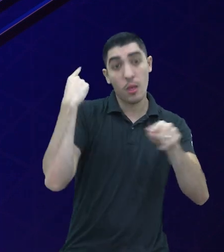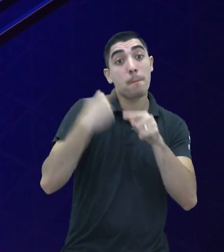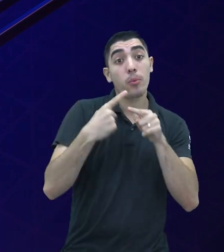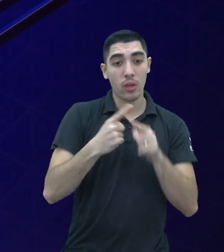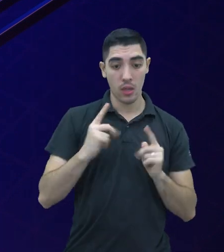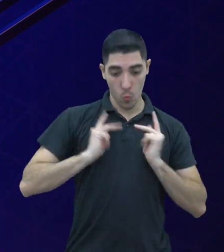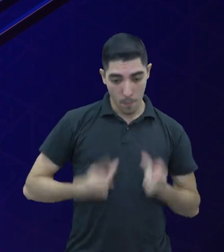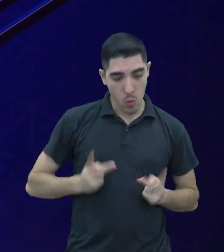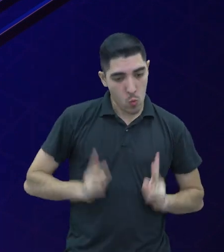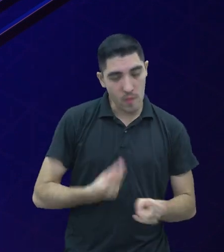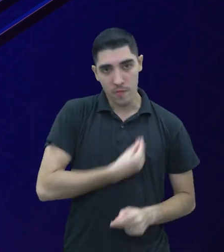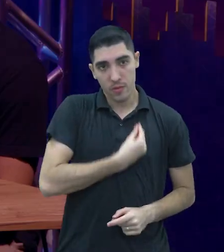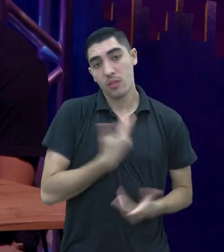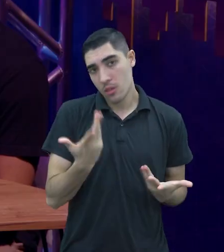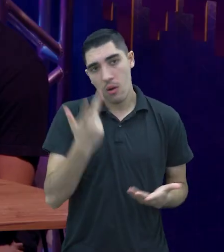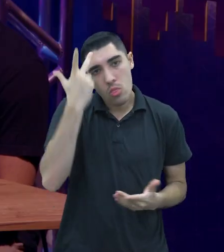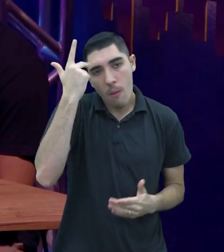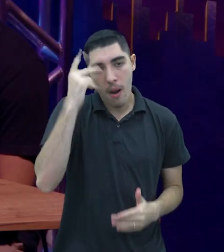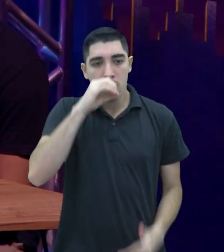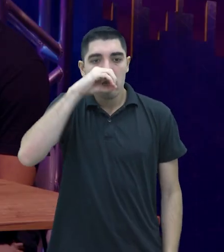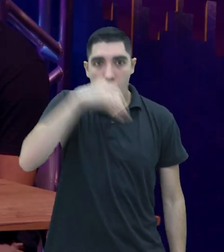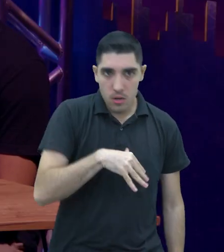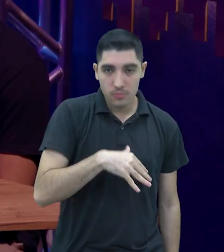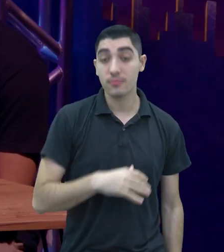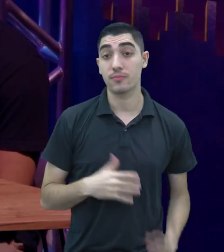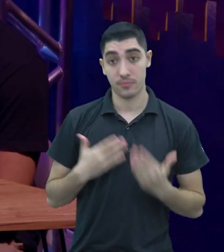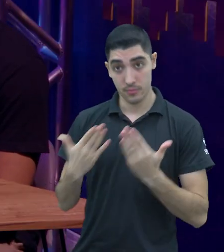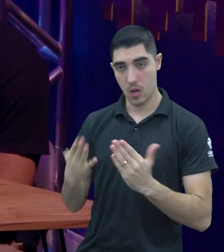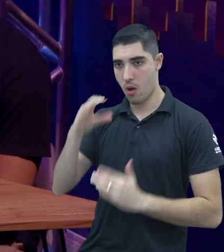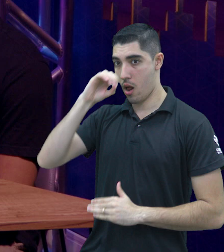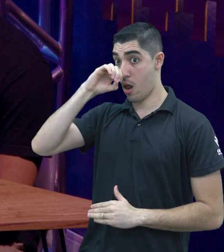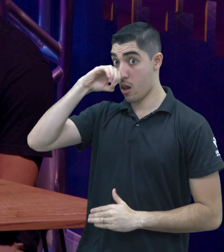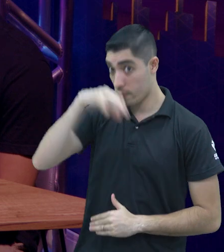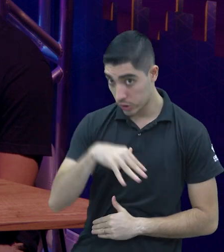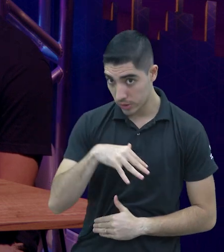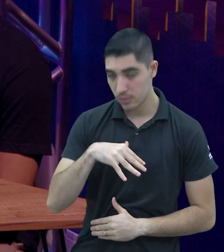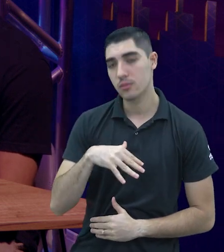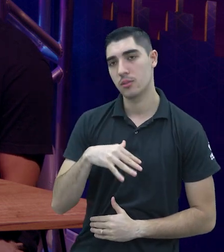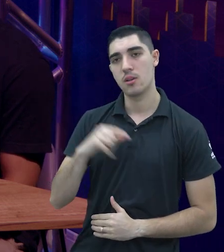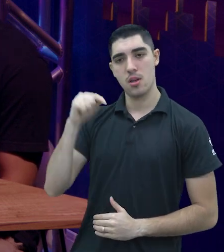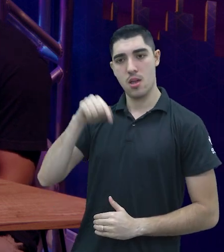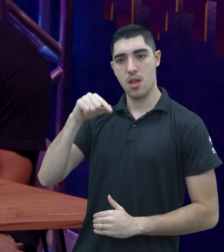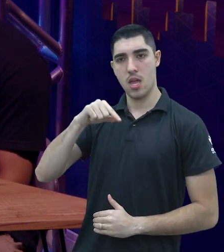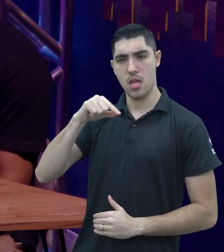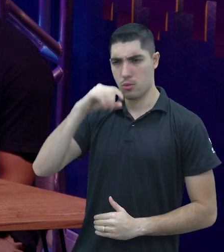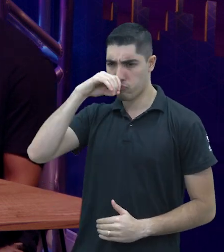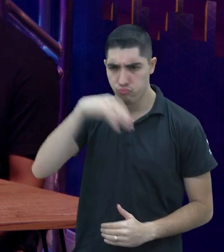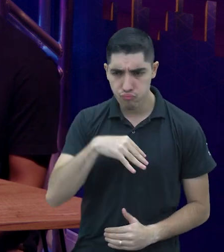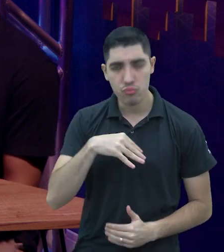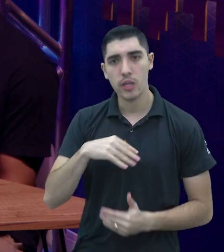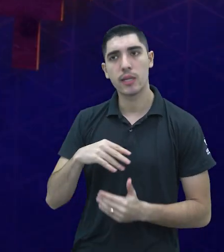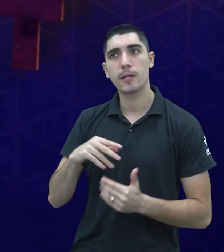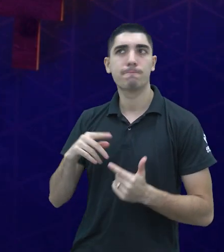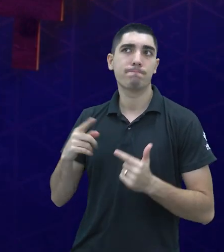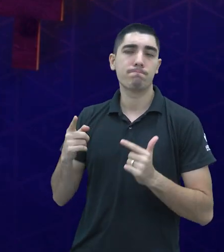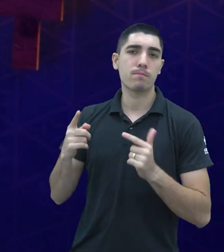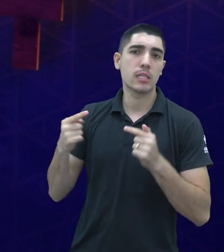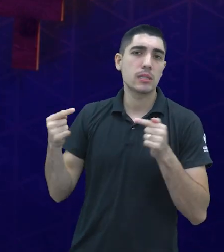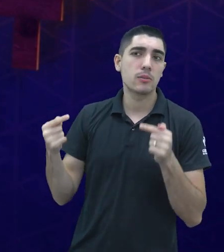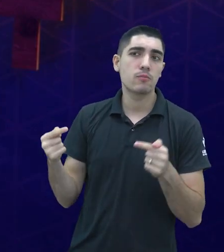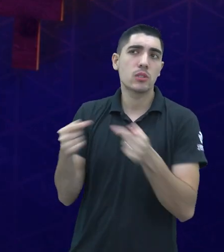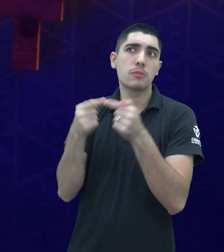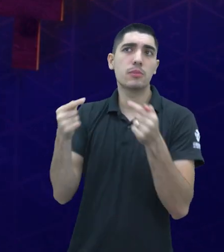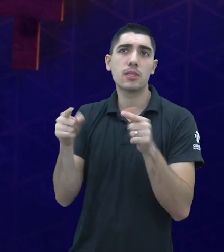né? Você ser agressivo. Sim, e a agressividade, essa palavra, ela tá mais no